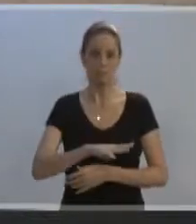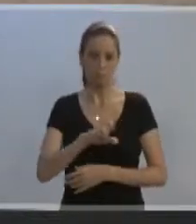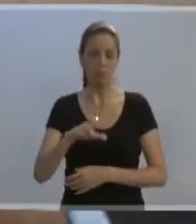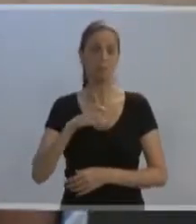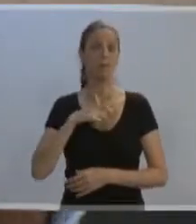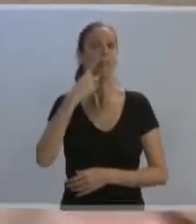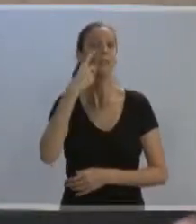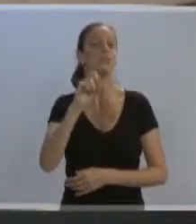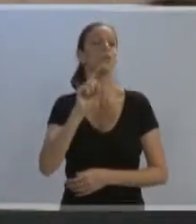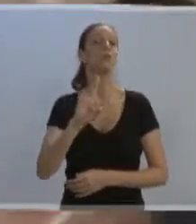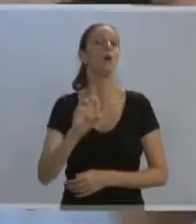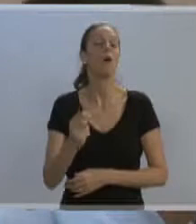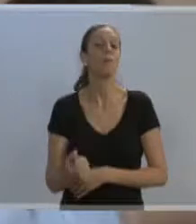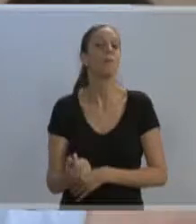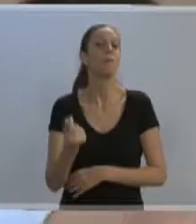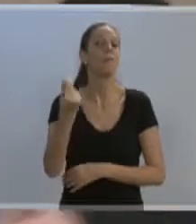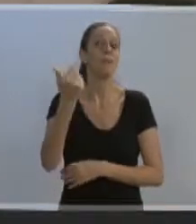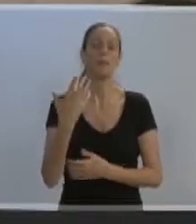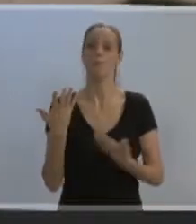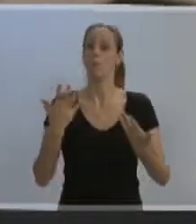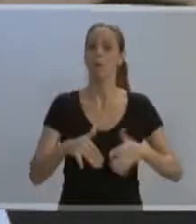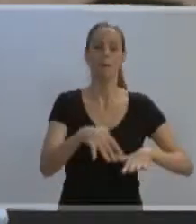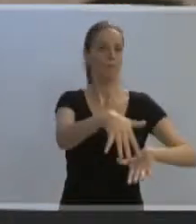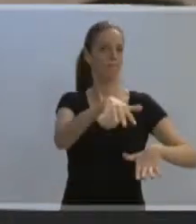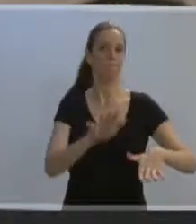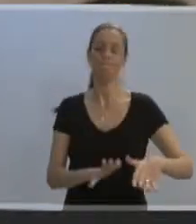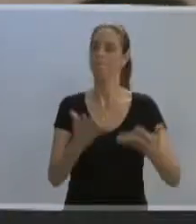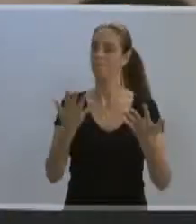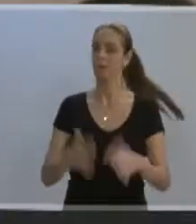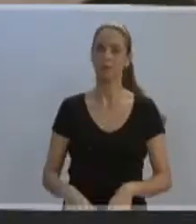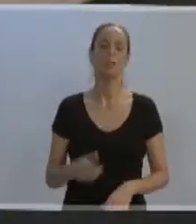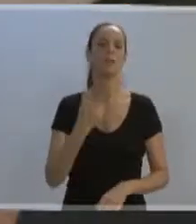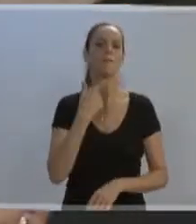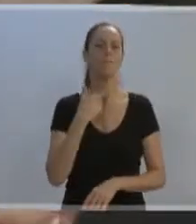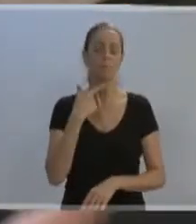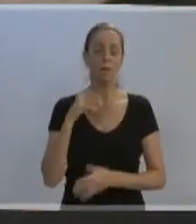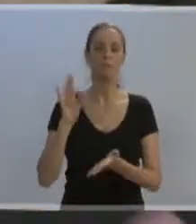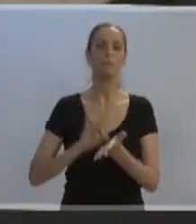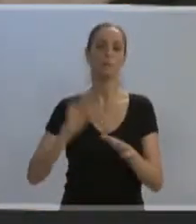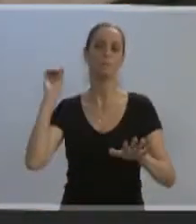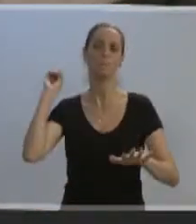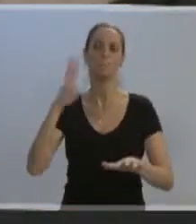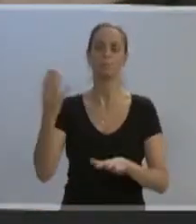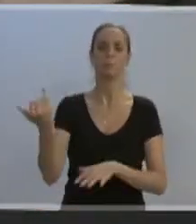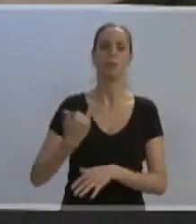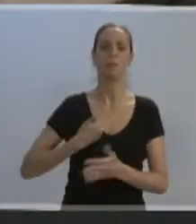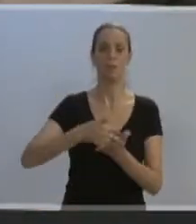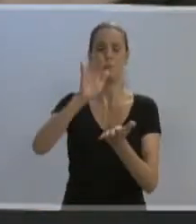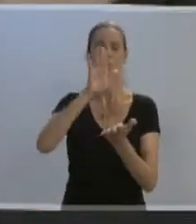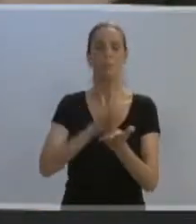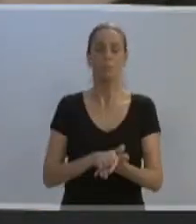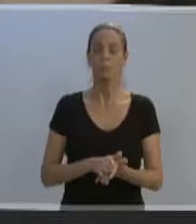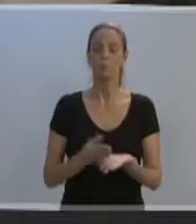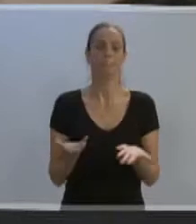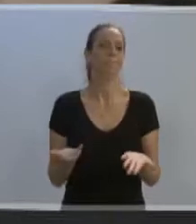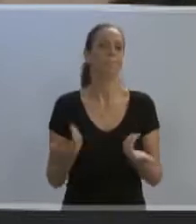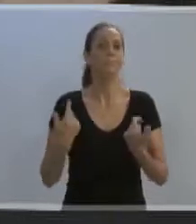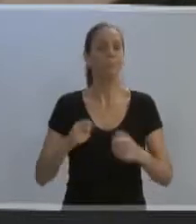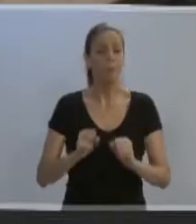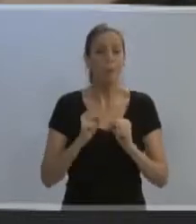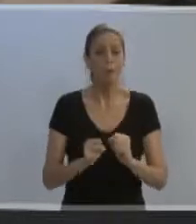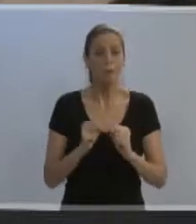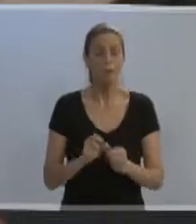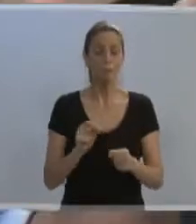não outras formas como lombada eletrônica faixas elevadas as próprias lombadas mesmo físicas que têm nos